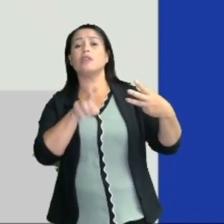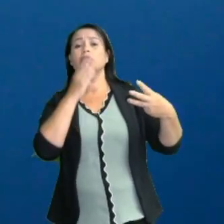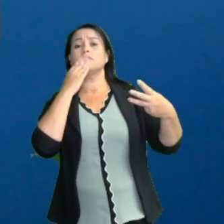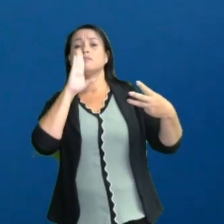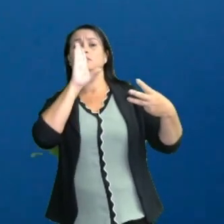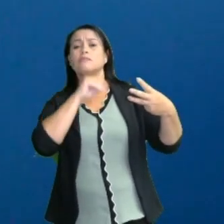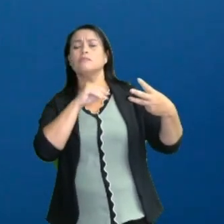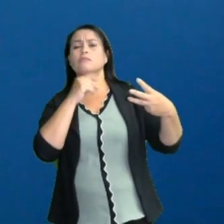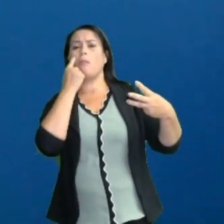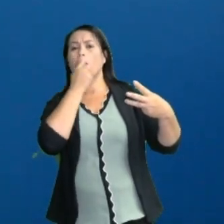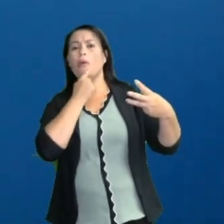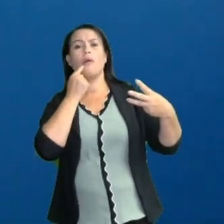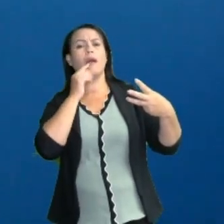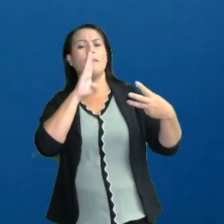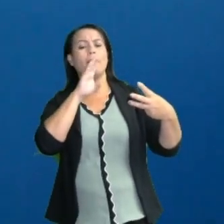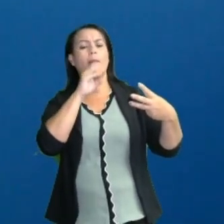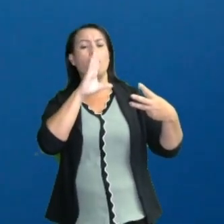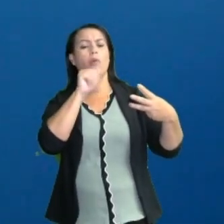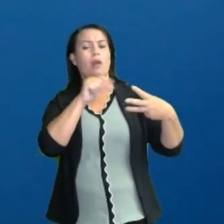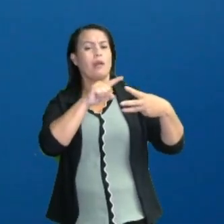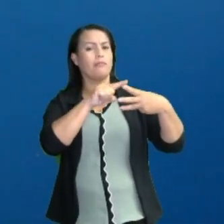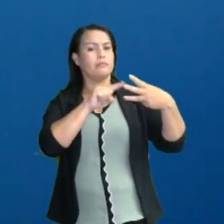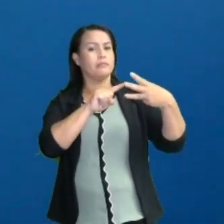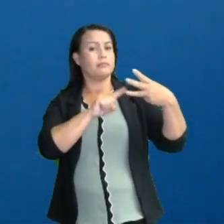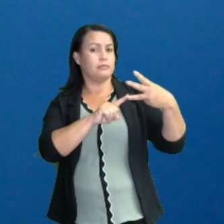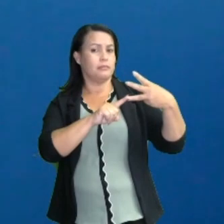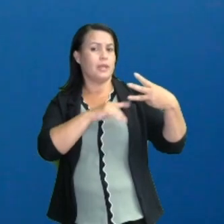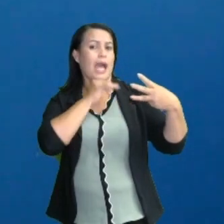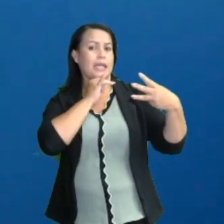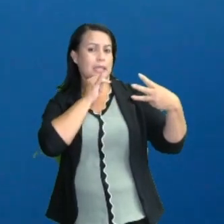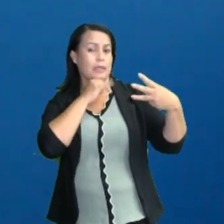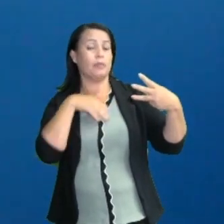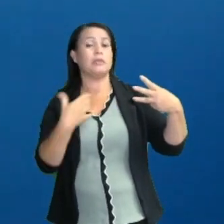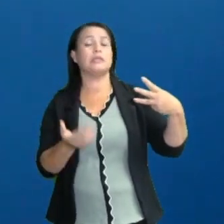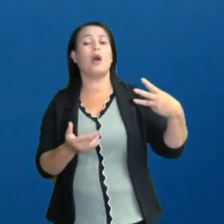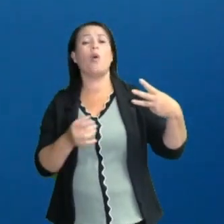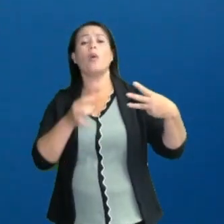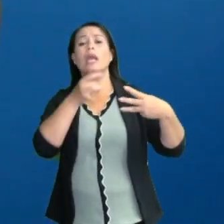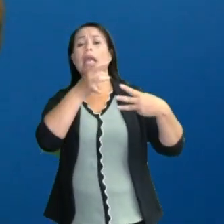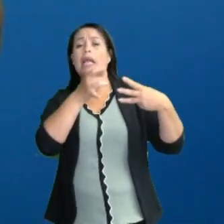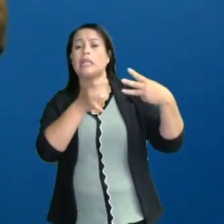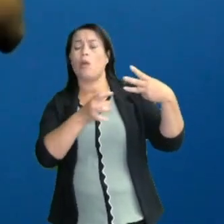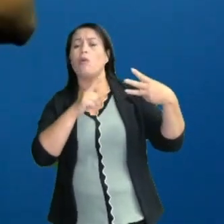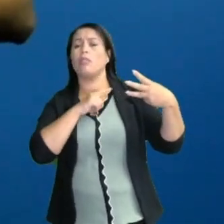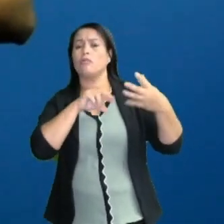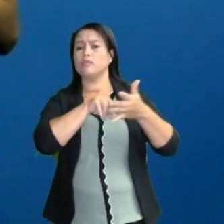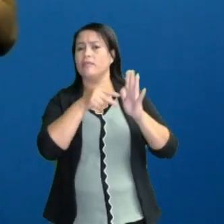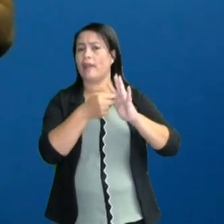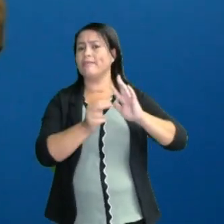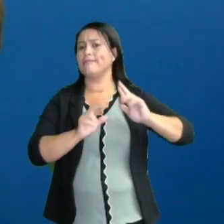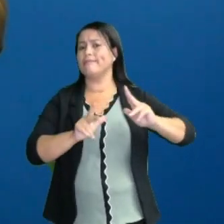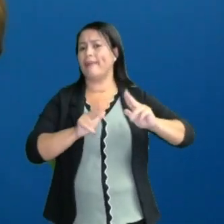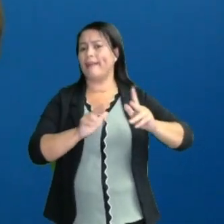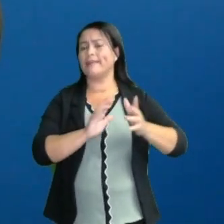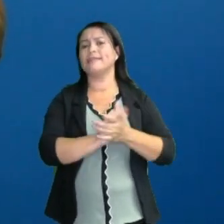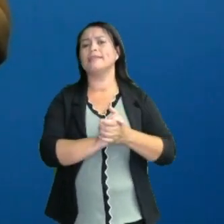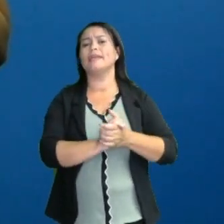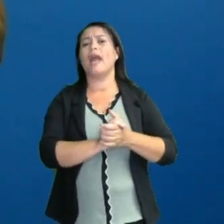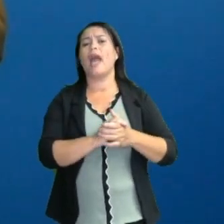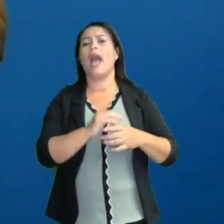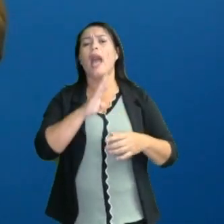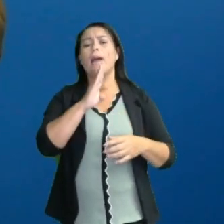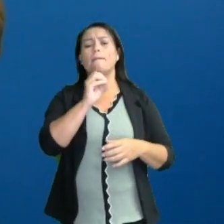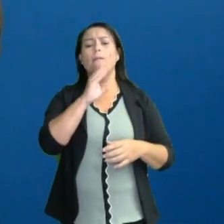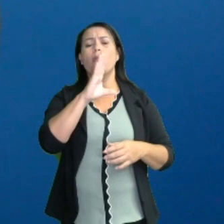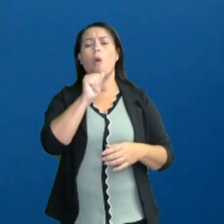Observa que eu usei a palavra boca nos três exemplos, tá? E cada uma com um significado diferente. A boca